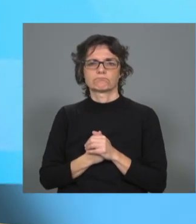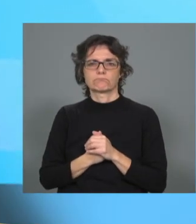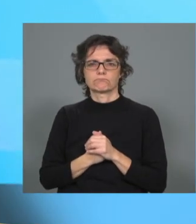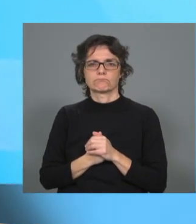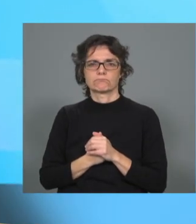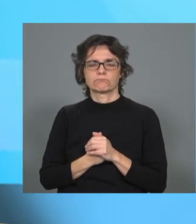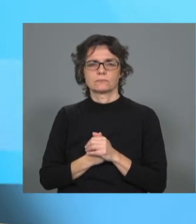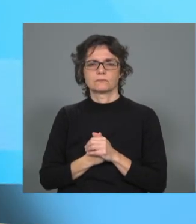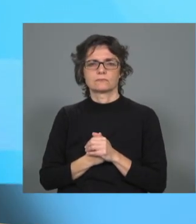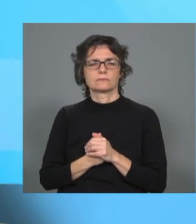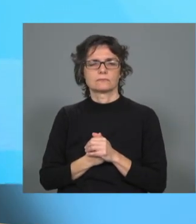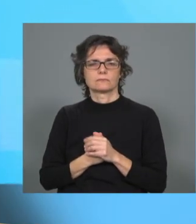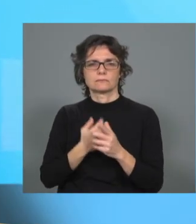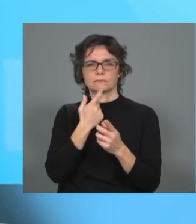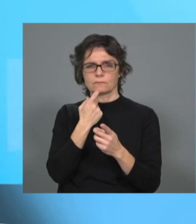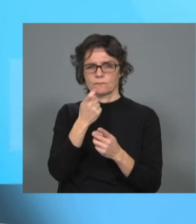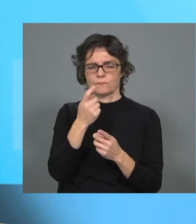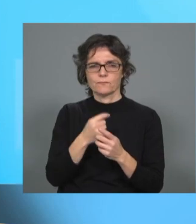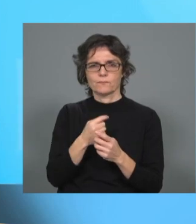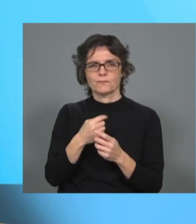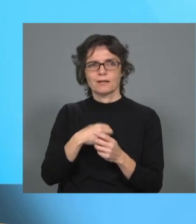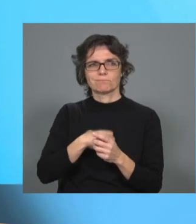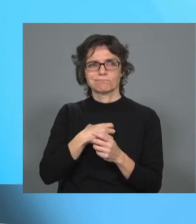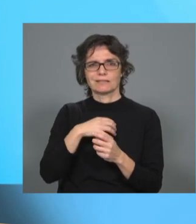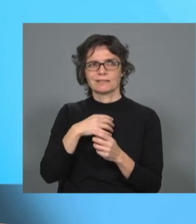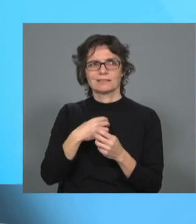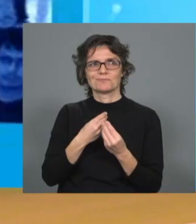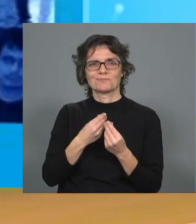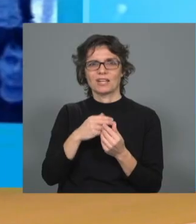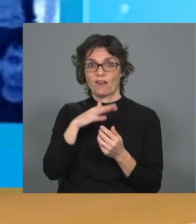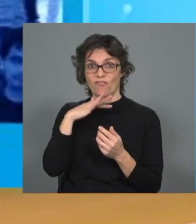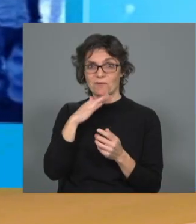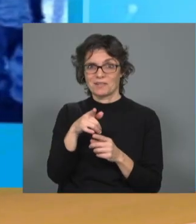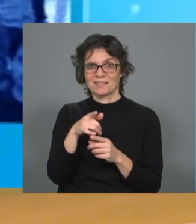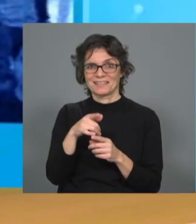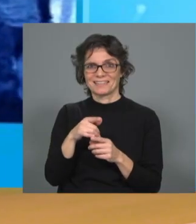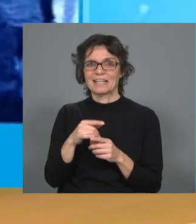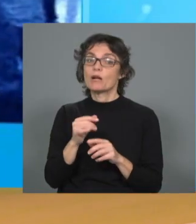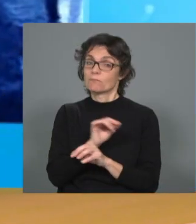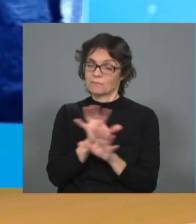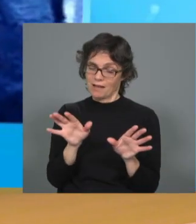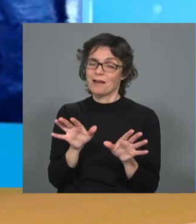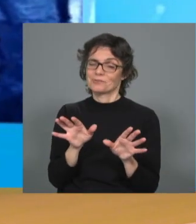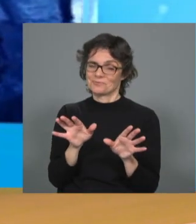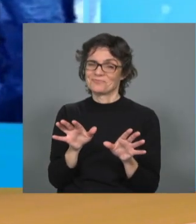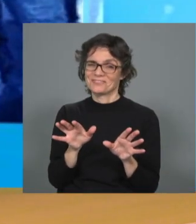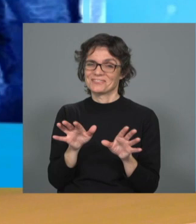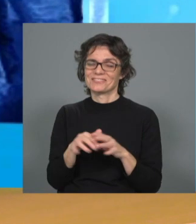já se sente família naquele grupo? Sem dúvida. Tem sido um processo e foi todo um processo, foi muito